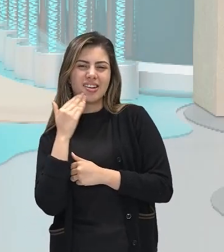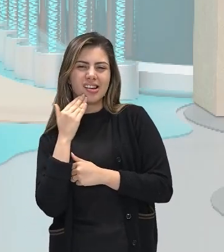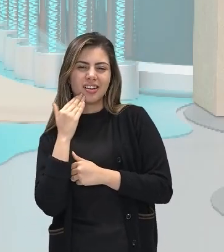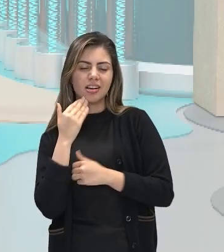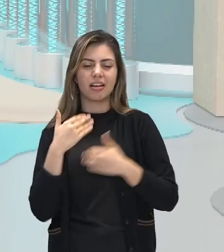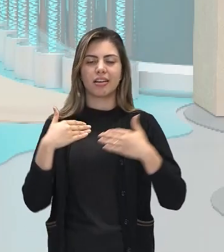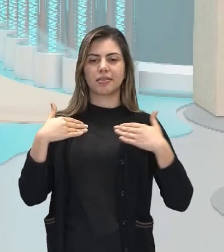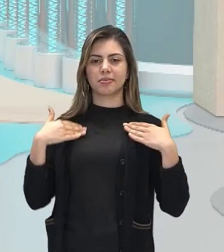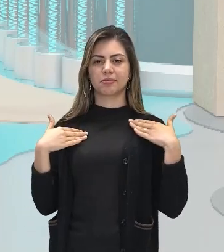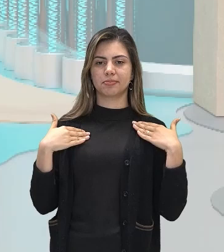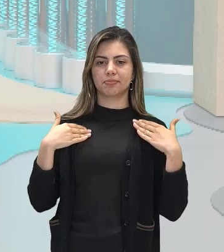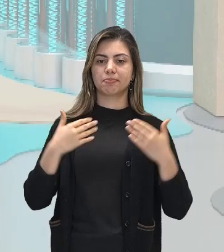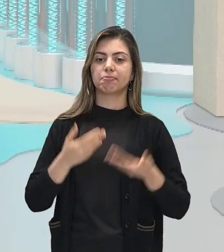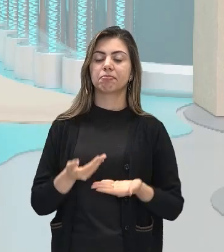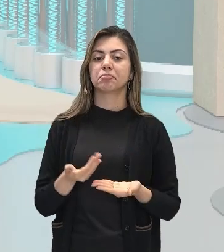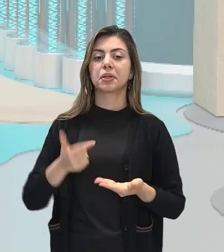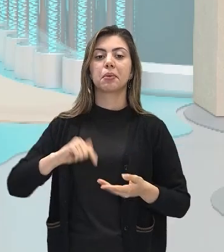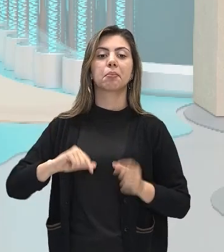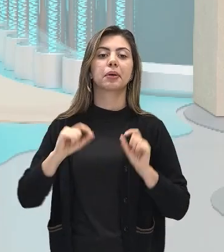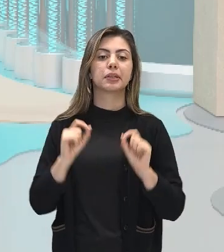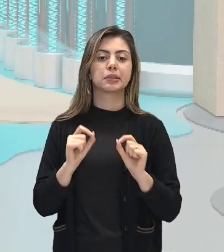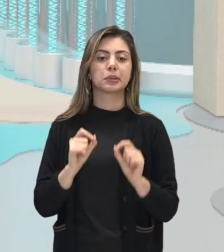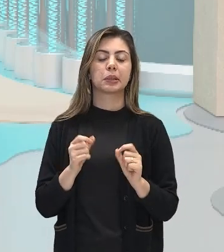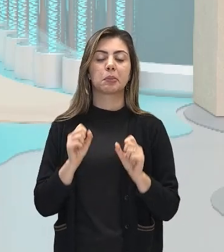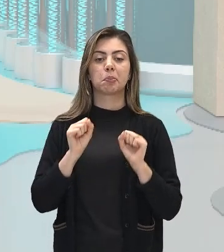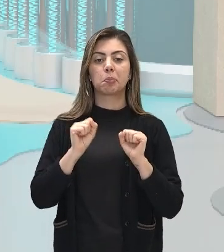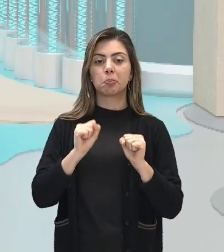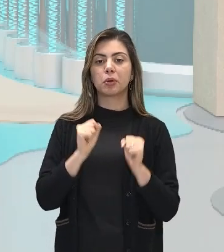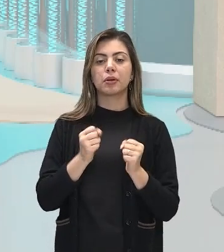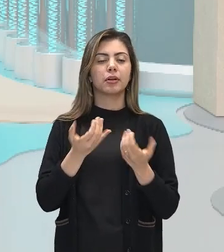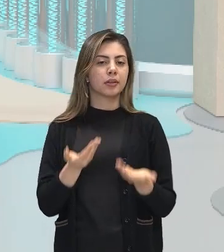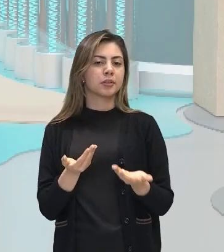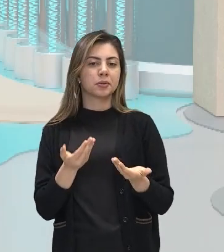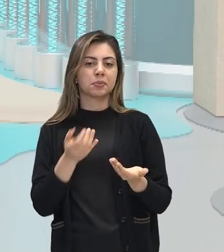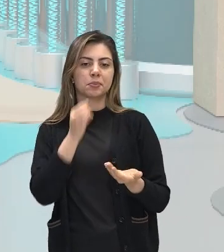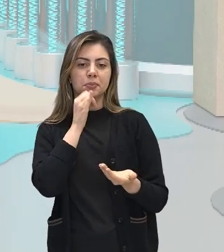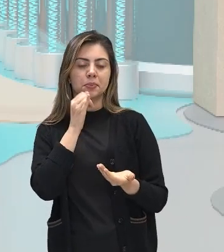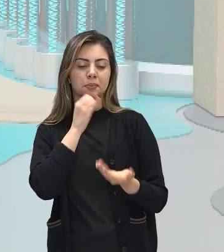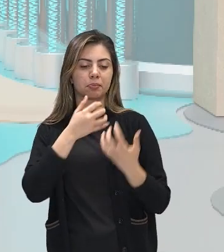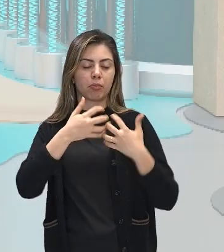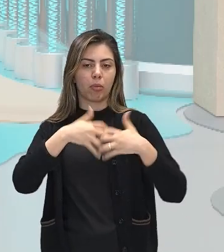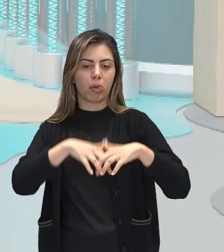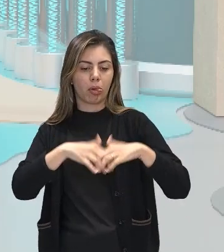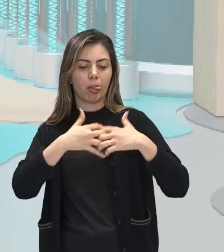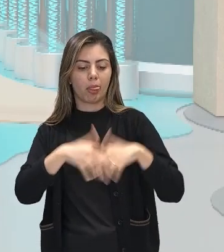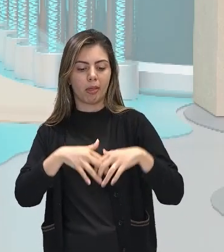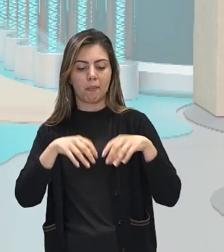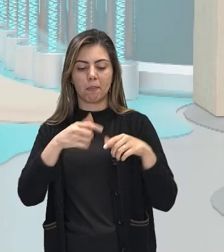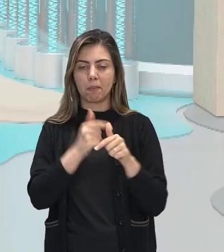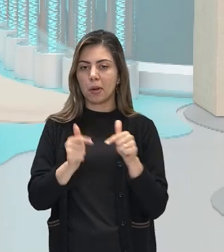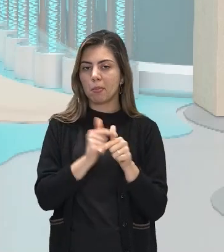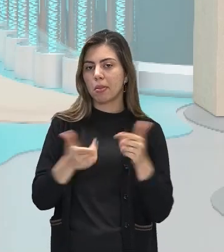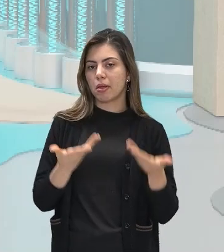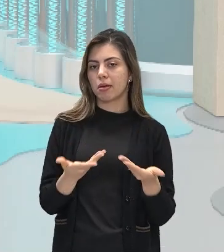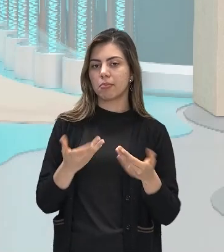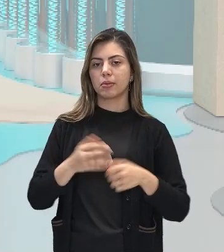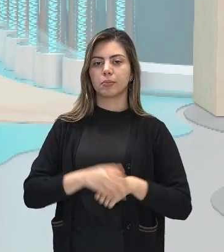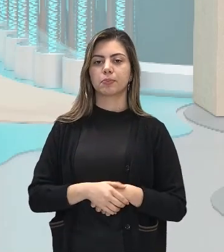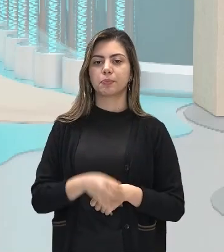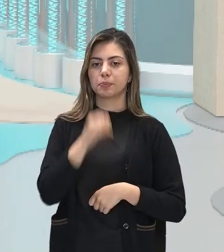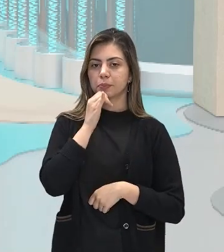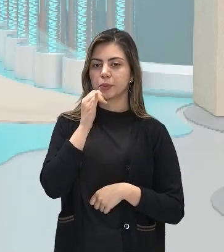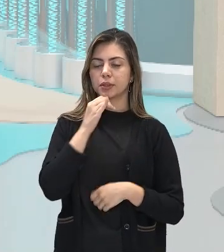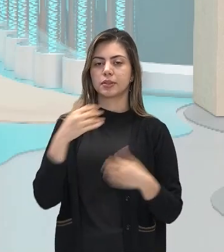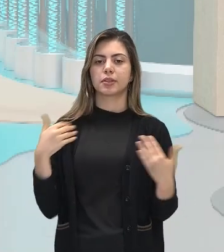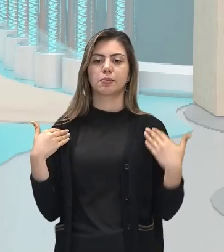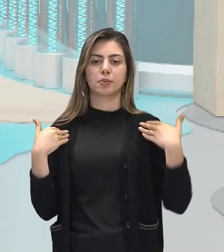postura. Lesões articulares. O que são lesões articulares, professora? São lesões que atuam aqui na